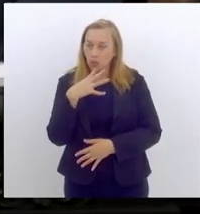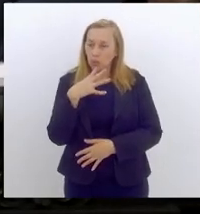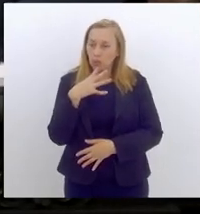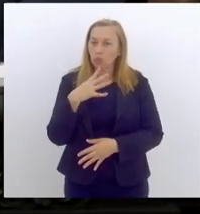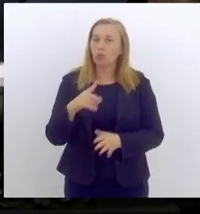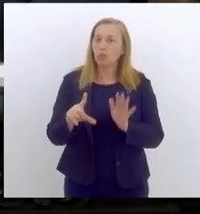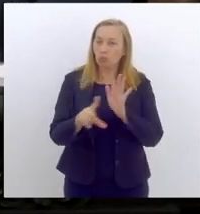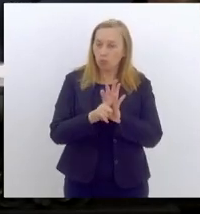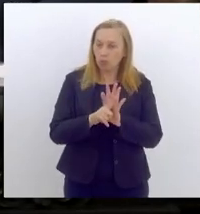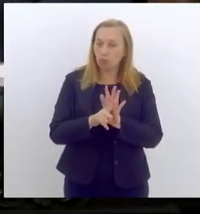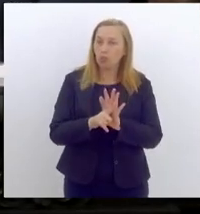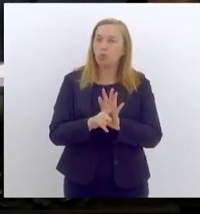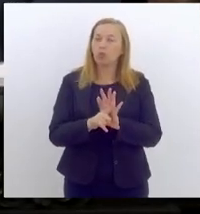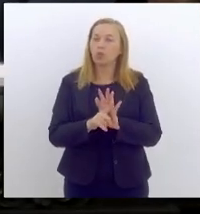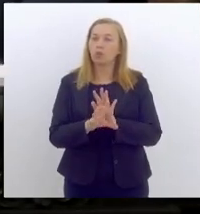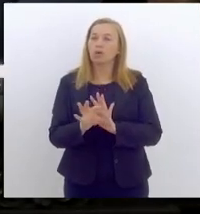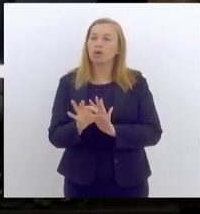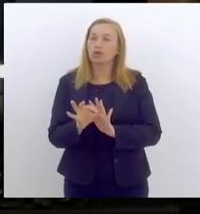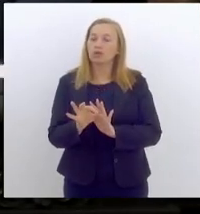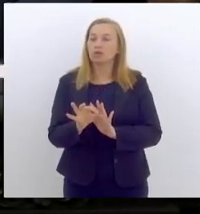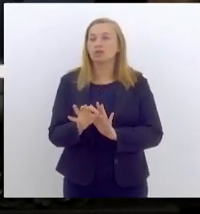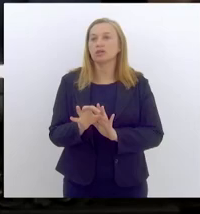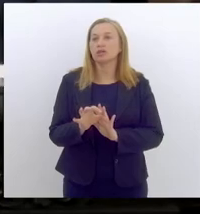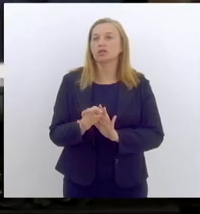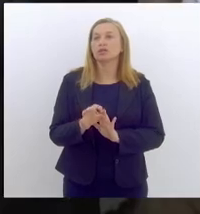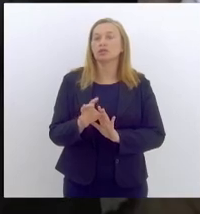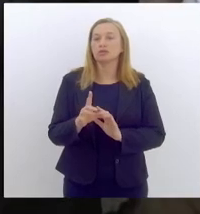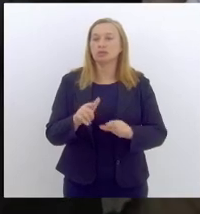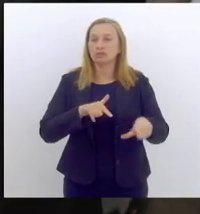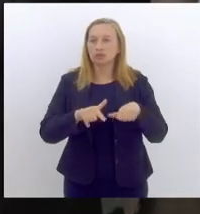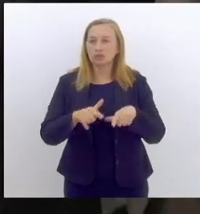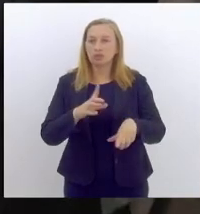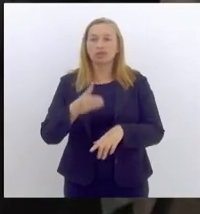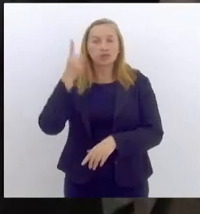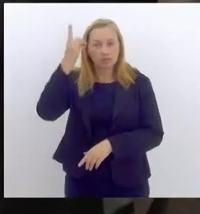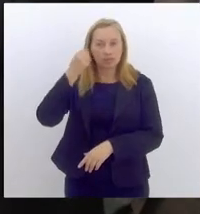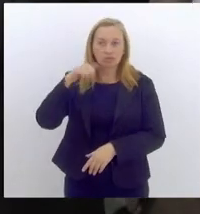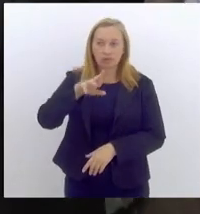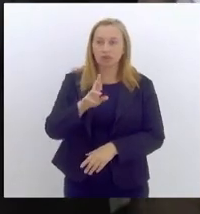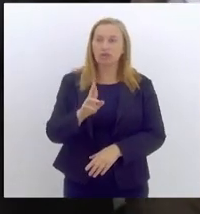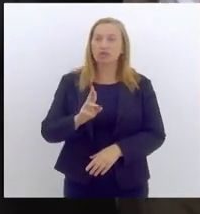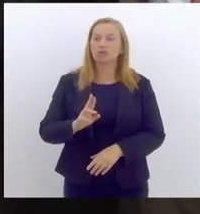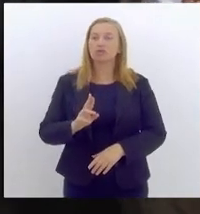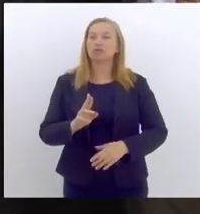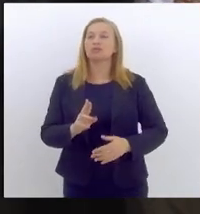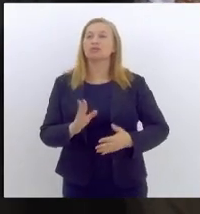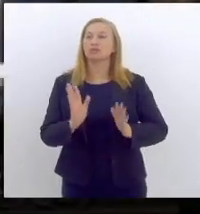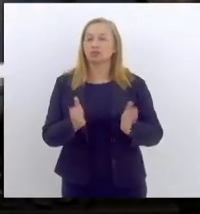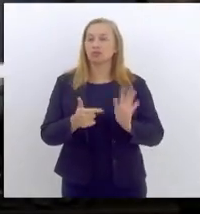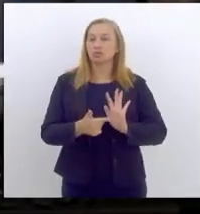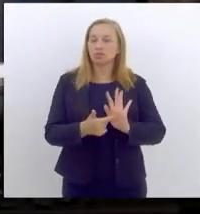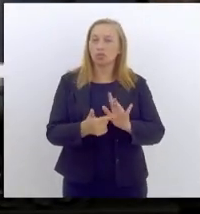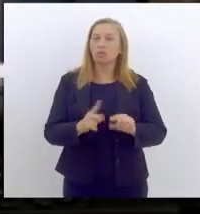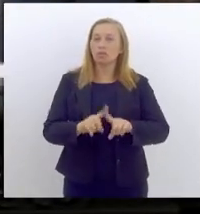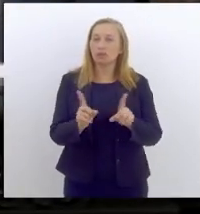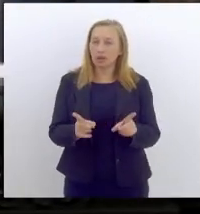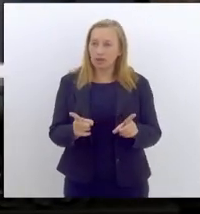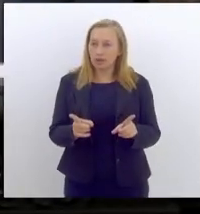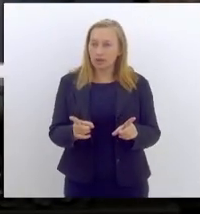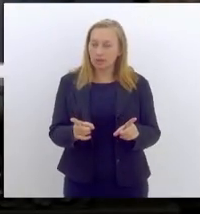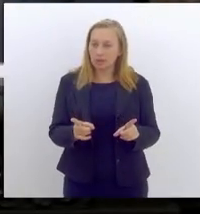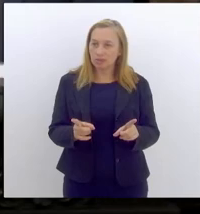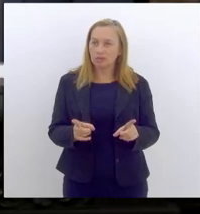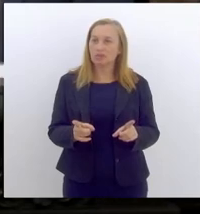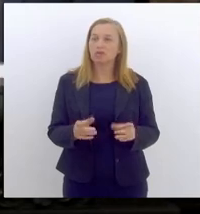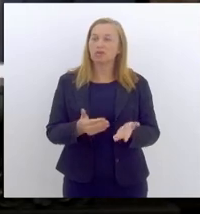sobretudo a legitimidade do deputado Barcelar, que tem plenas condições, já demonstrou, mas por uma questão desse processo